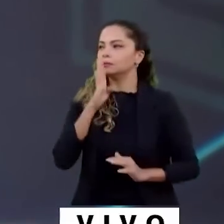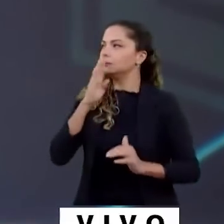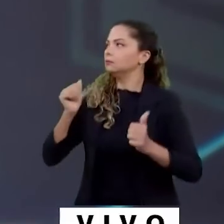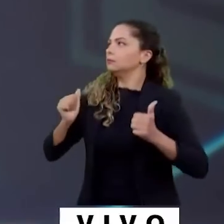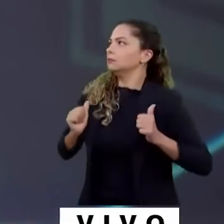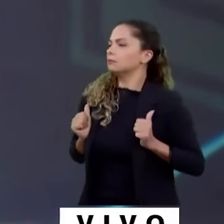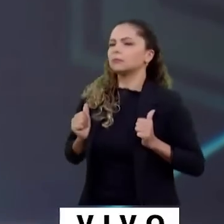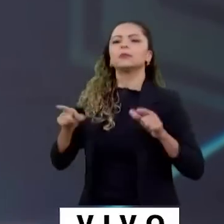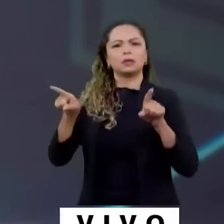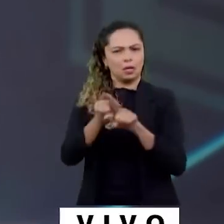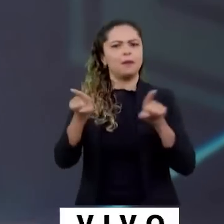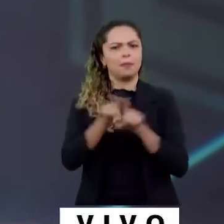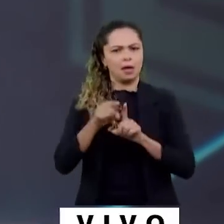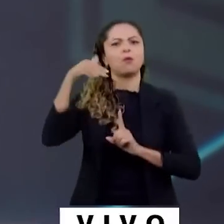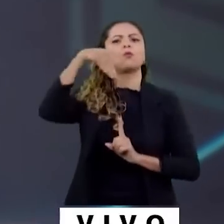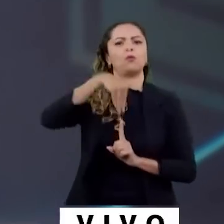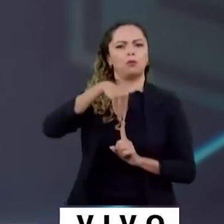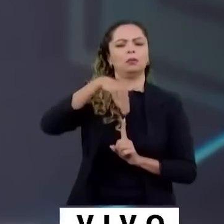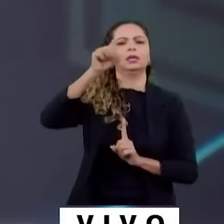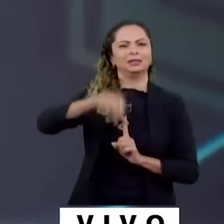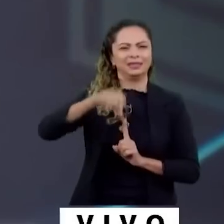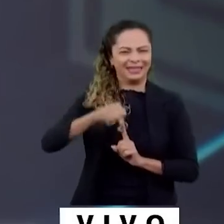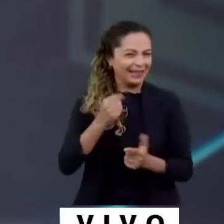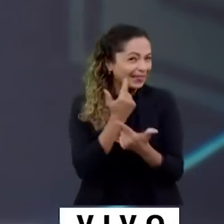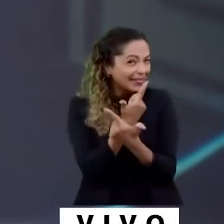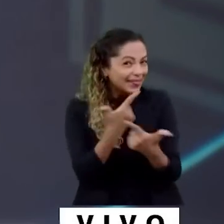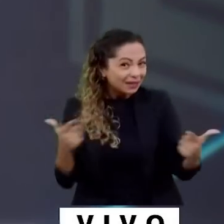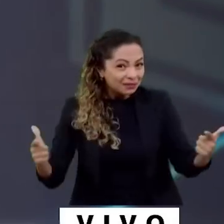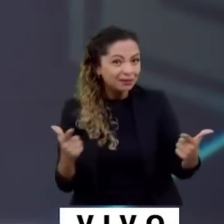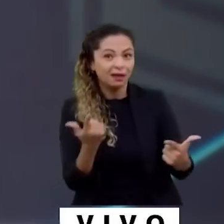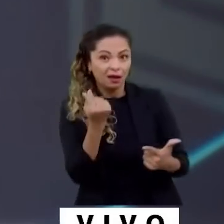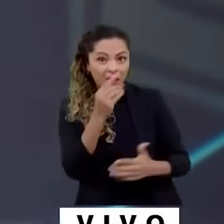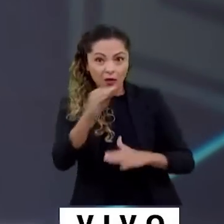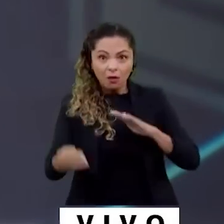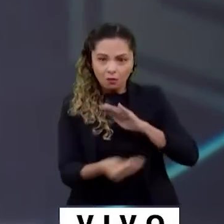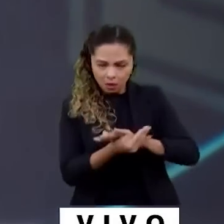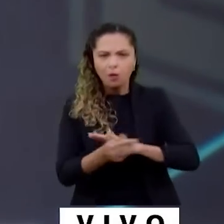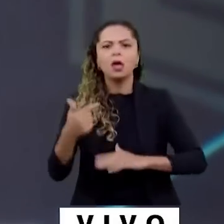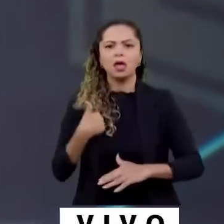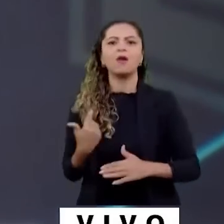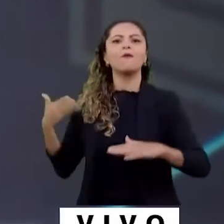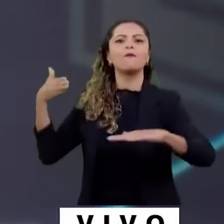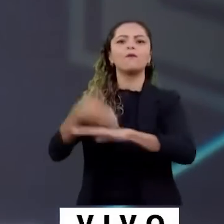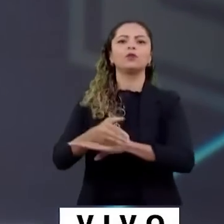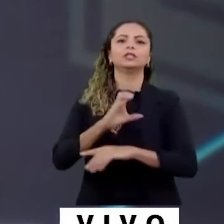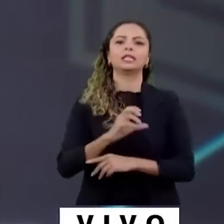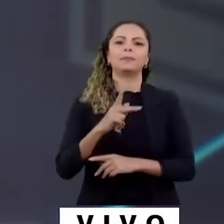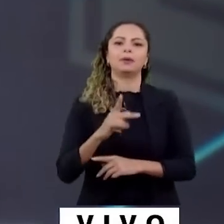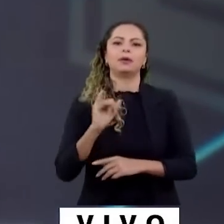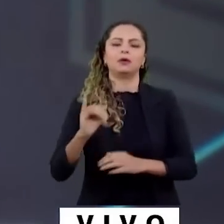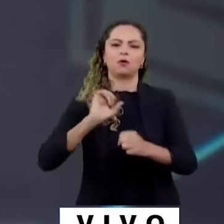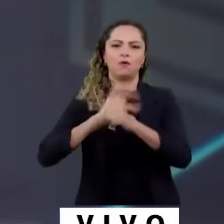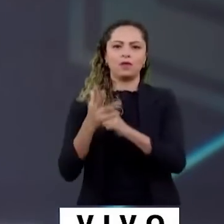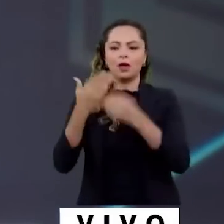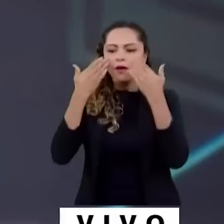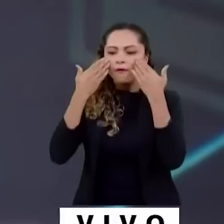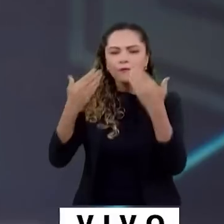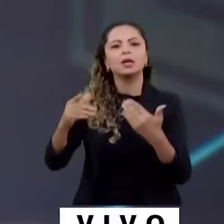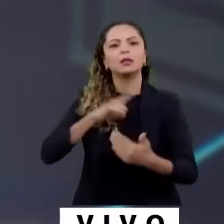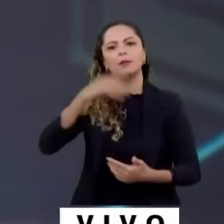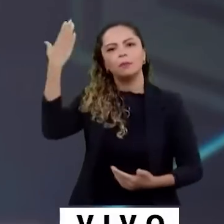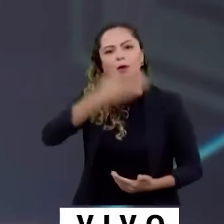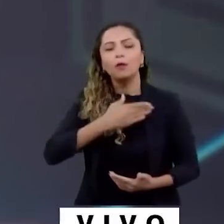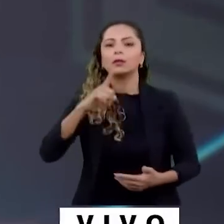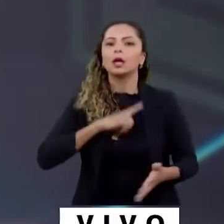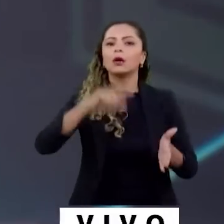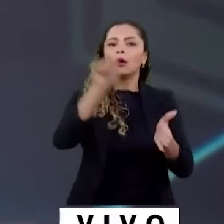quanto não tem corrupção eu estava lá na CPI da covid eu vi eu tenho provas o contrato da covar que sim quando